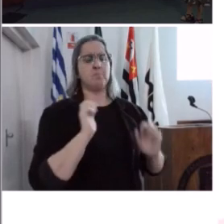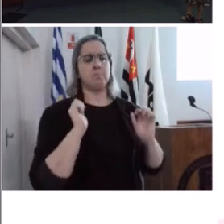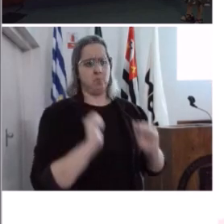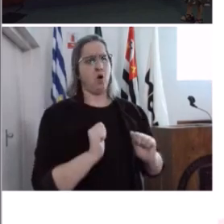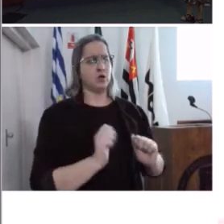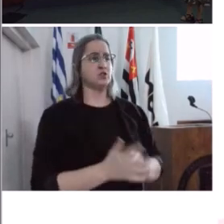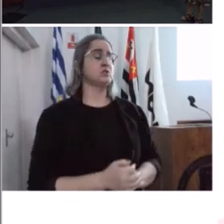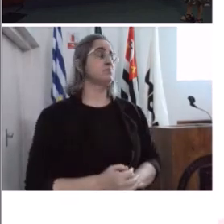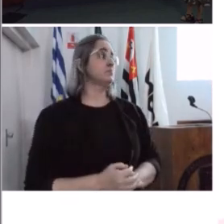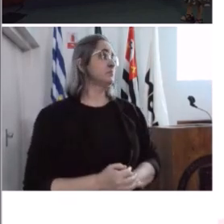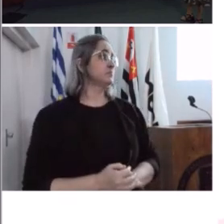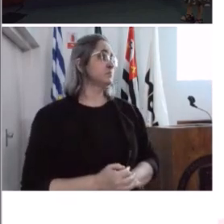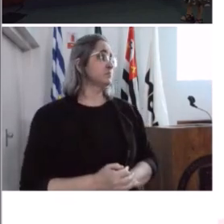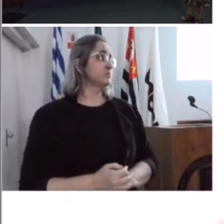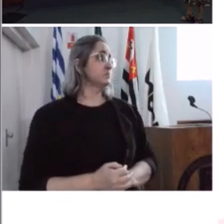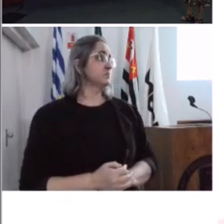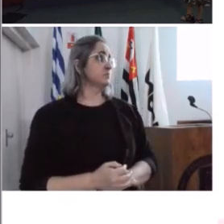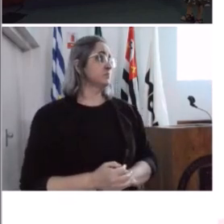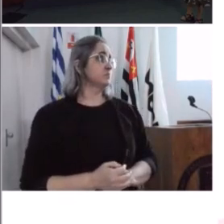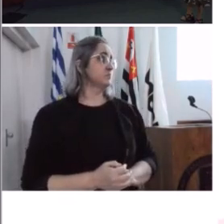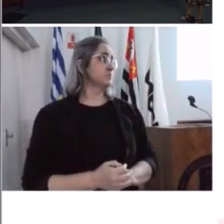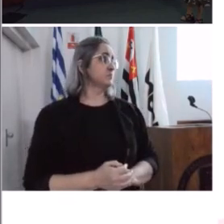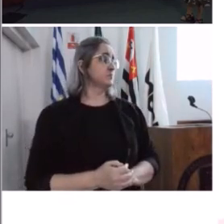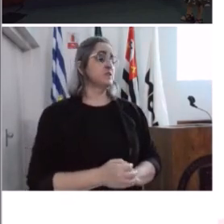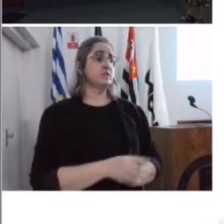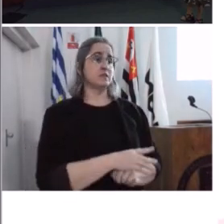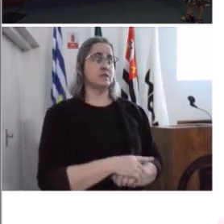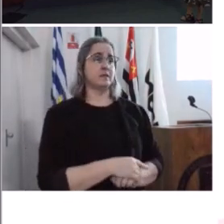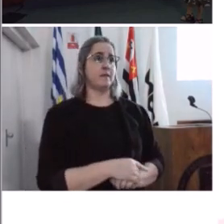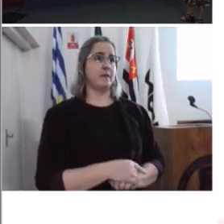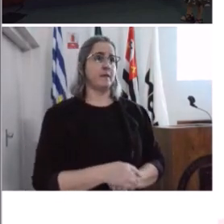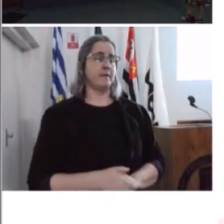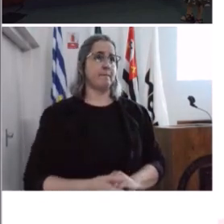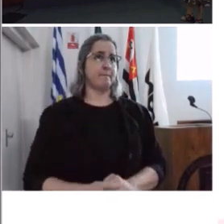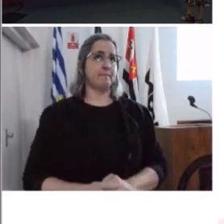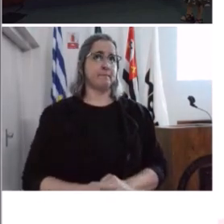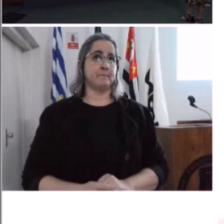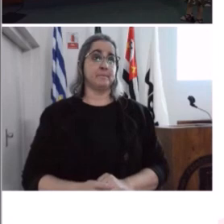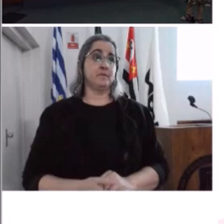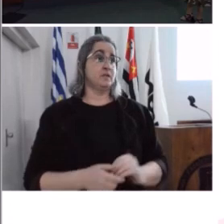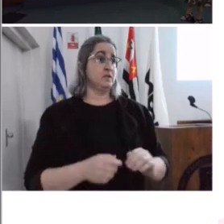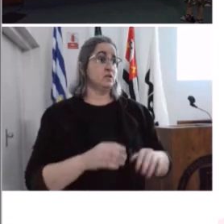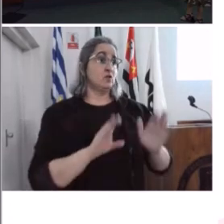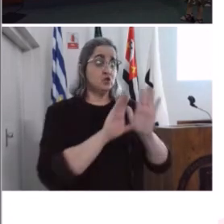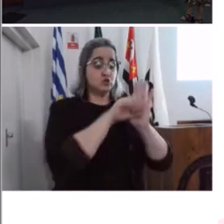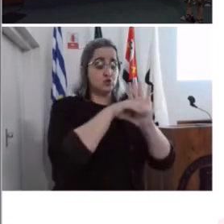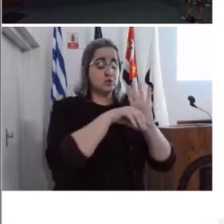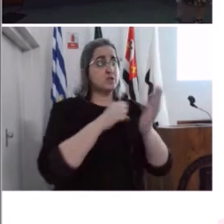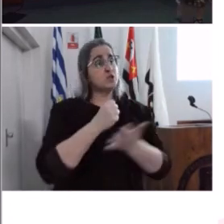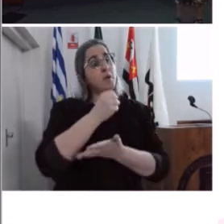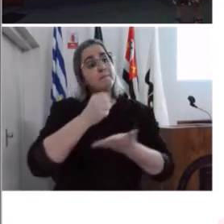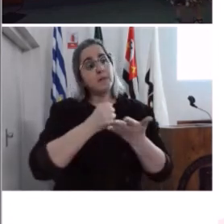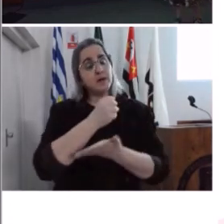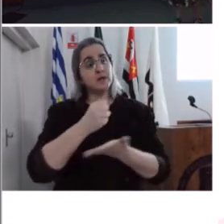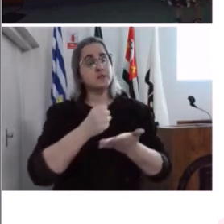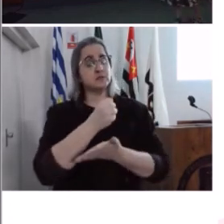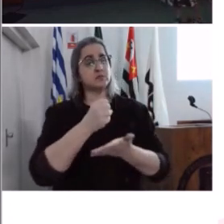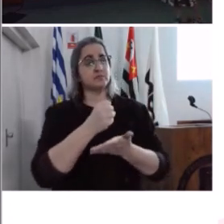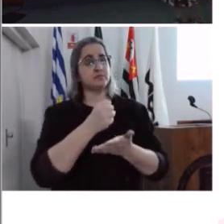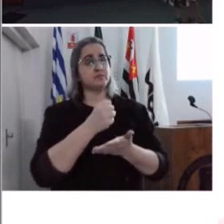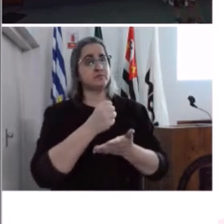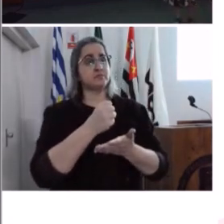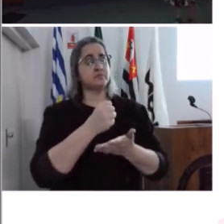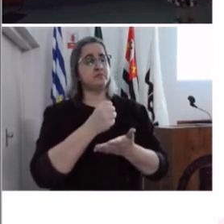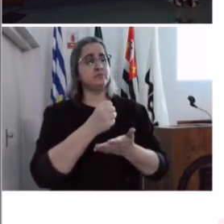sistêmicas ou locais. E esse novo conhecimento, né, que são os conceitos básicos e aplicados, está relacionado principalmente